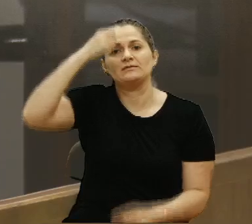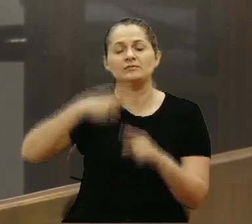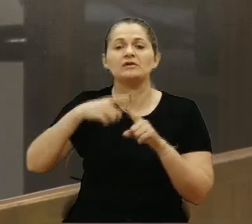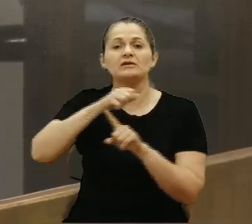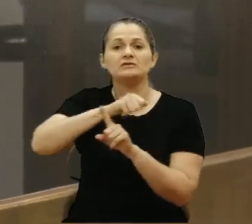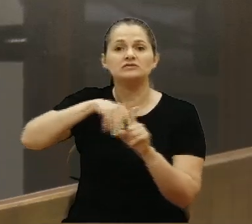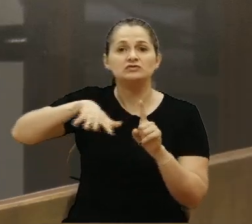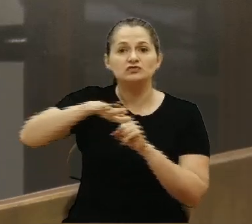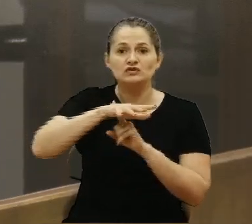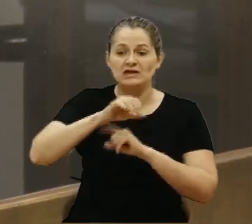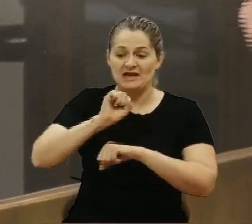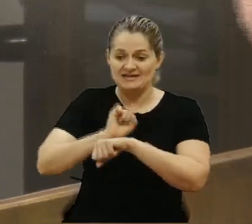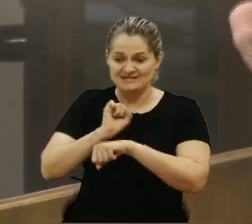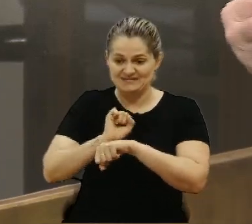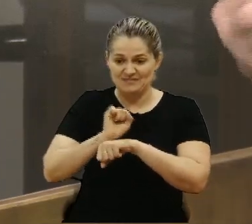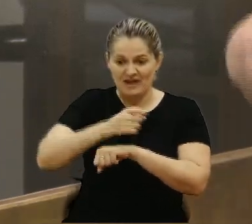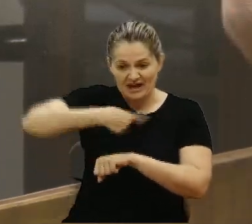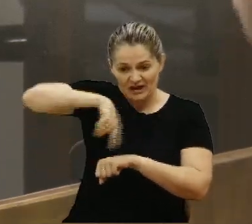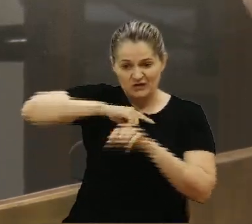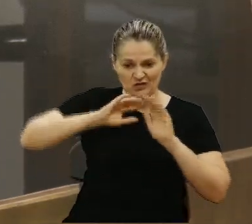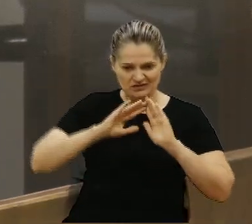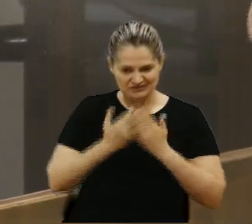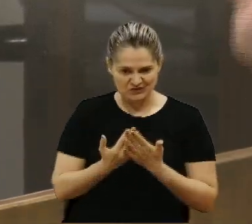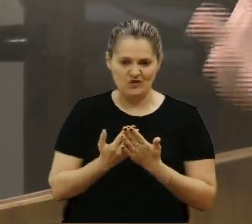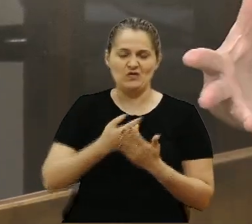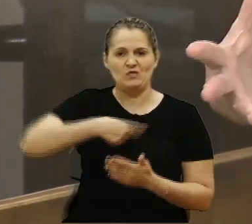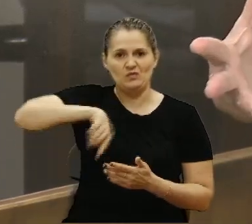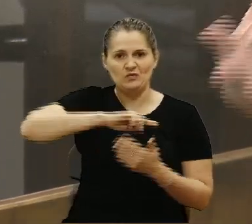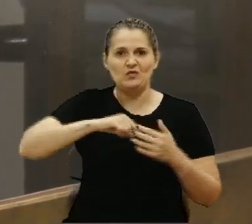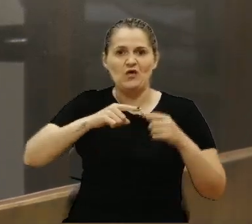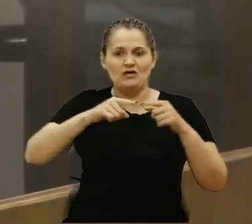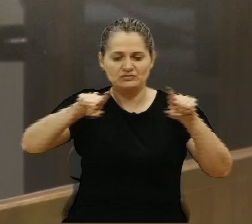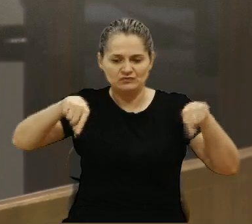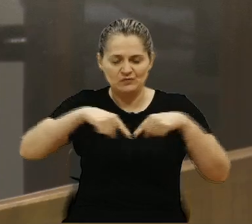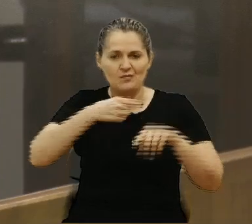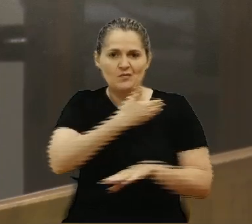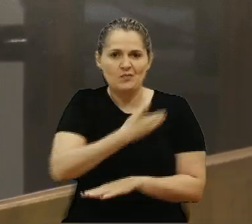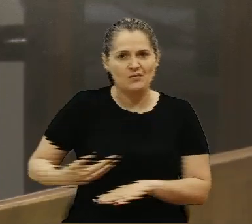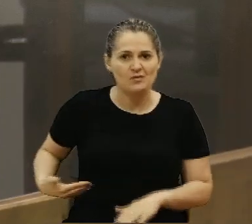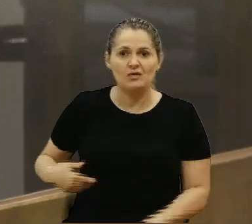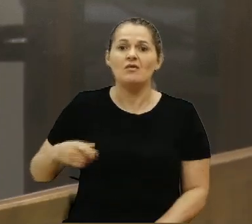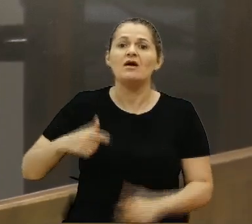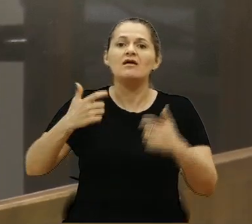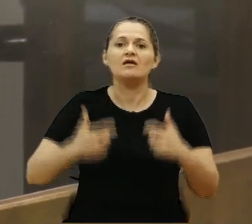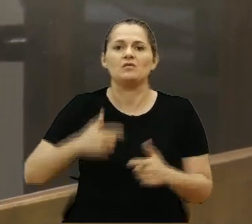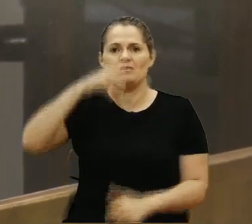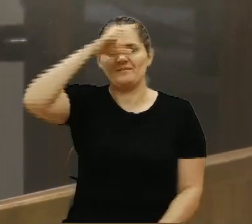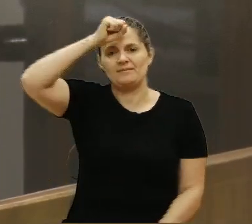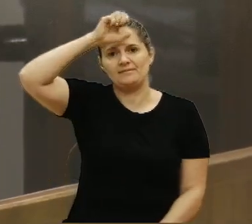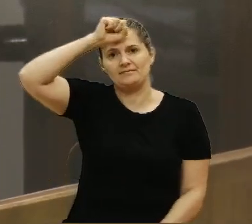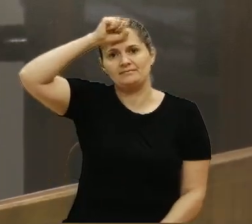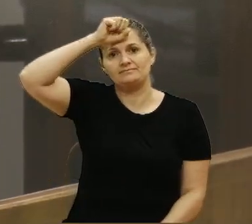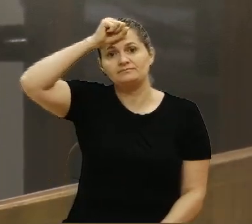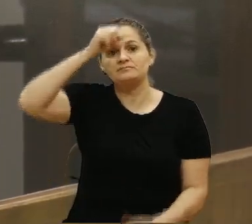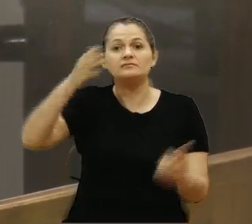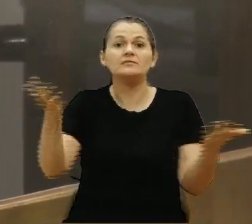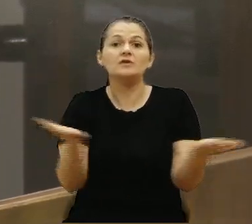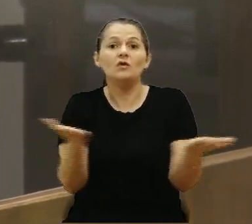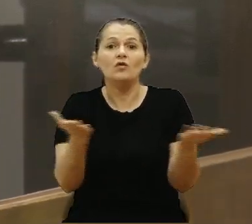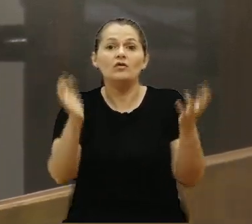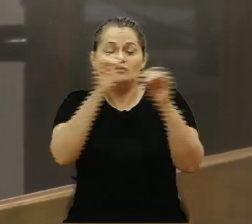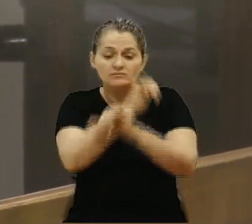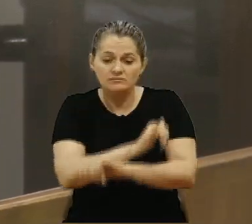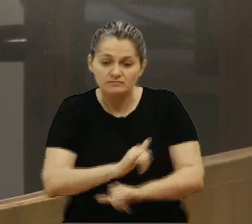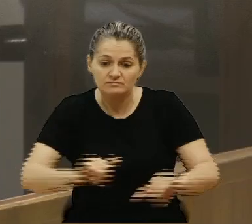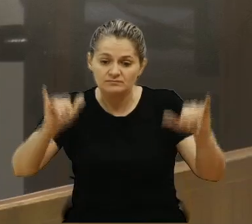sociedade espera da gente, da escola, do espaço público, um lugar de aprendizagem. E hoje eu disse na reunião no gabinete